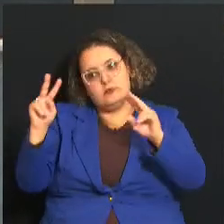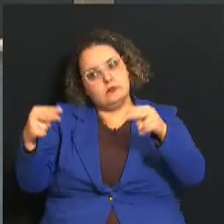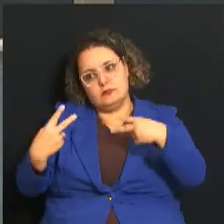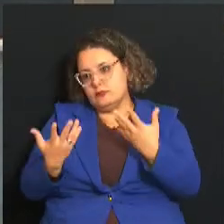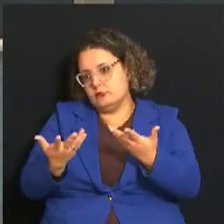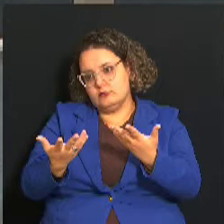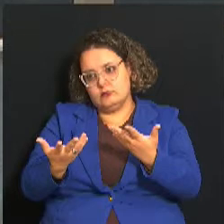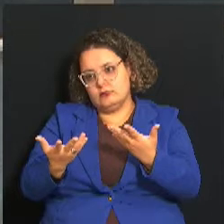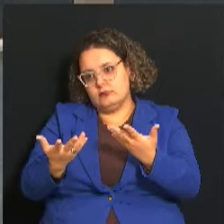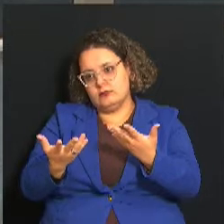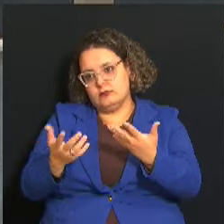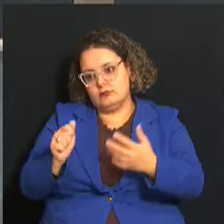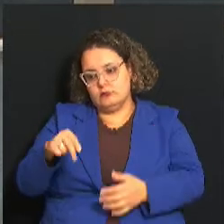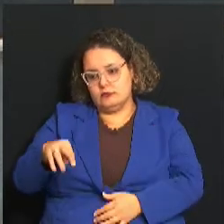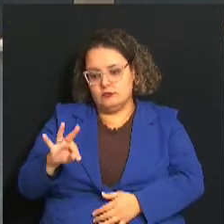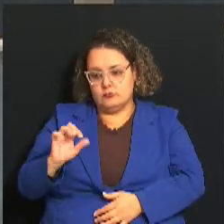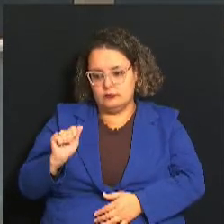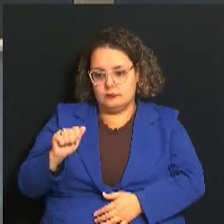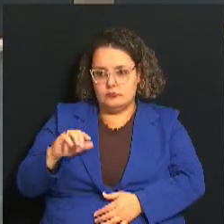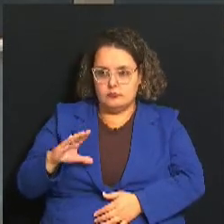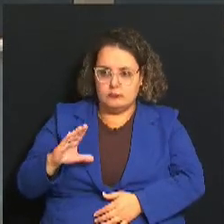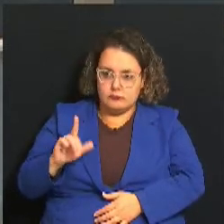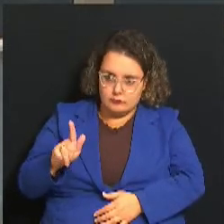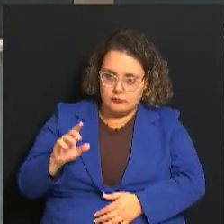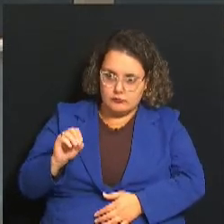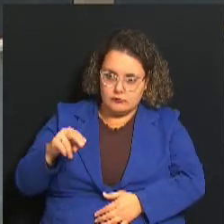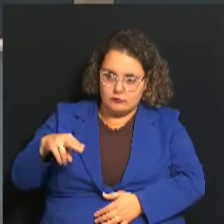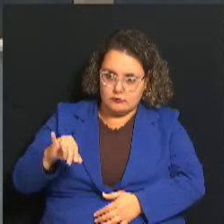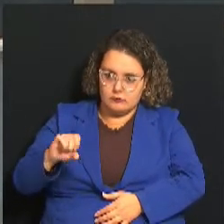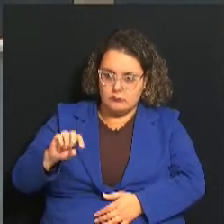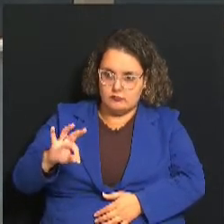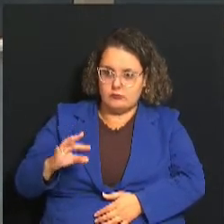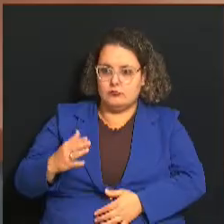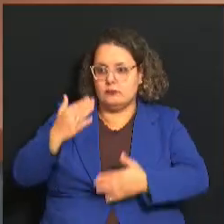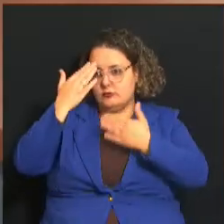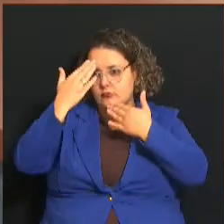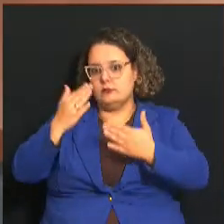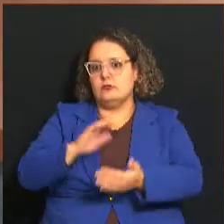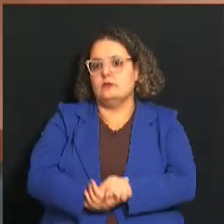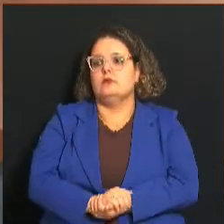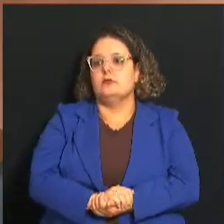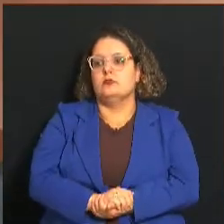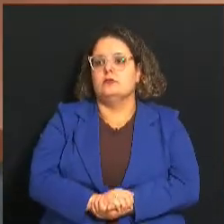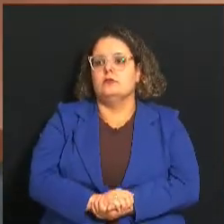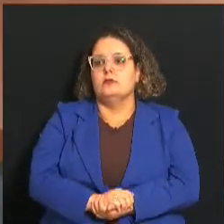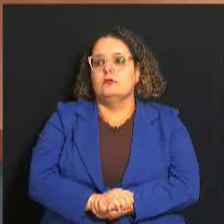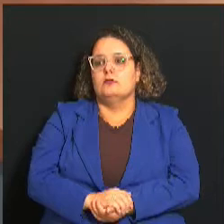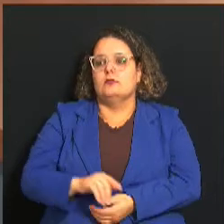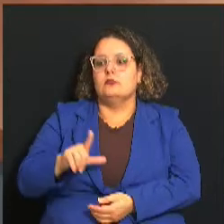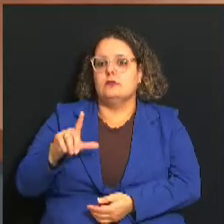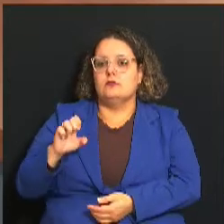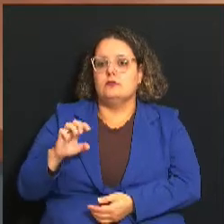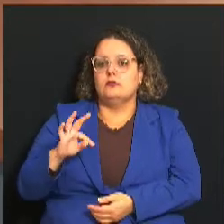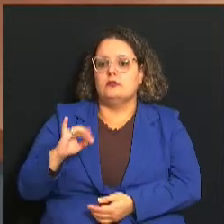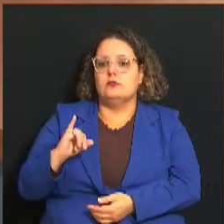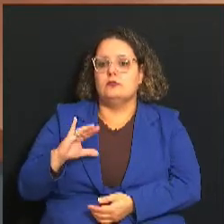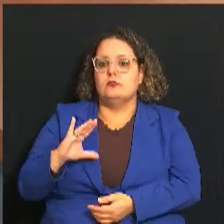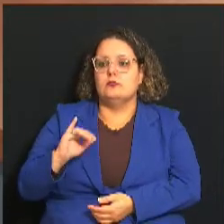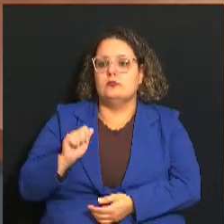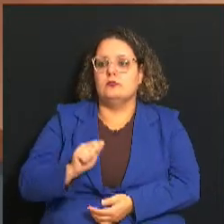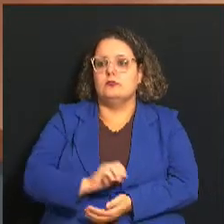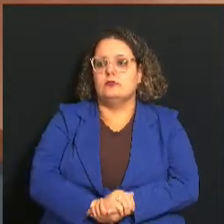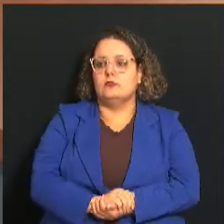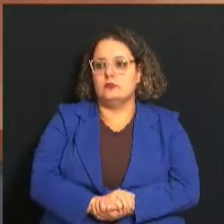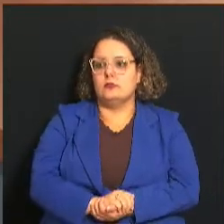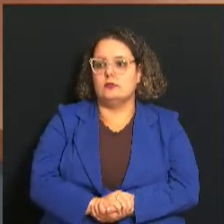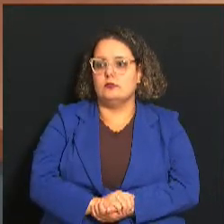como antagonista. Eu sou apenas um colaborador. Muito obrigado. Obrigado, Glauco. Agora a Letícia. E depois, eu vou esperar